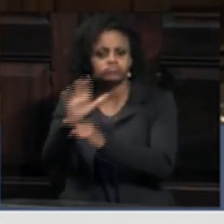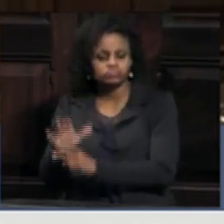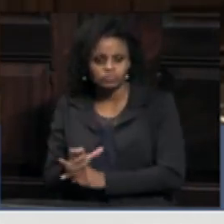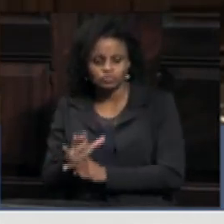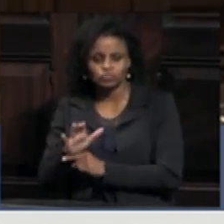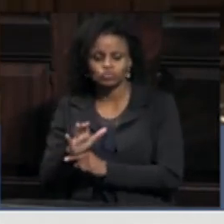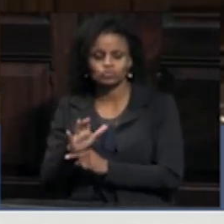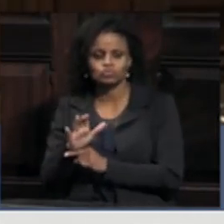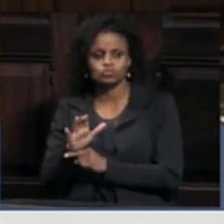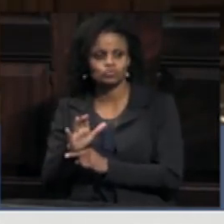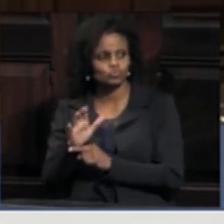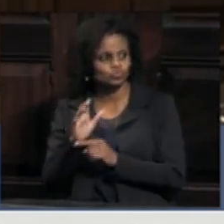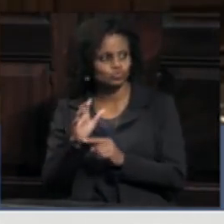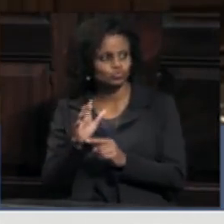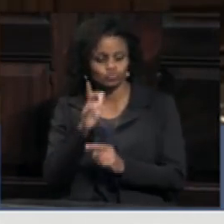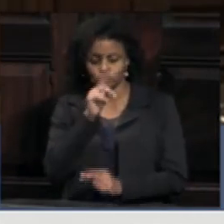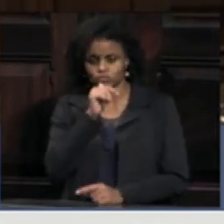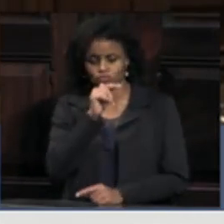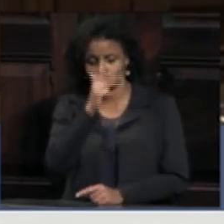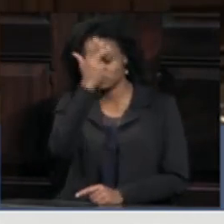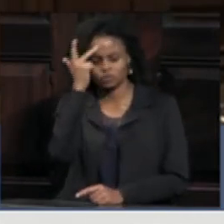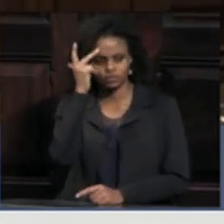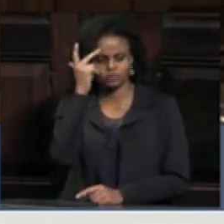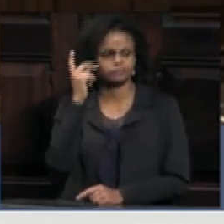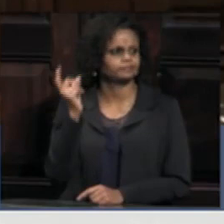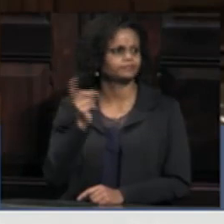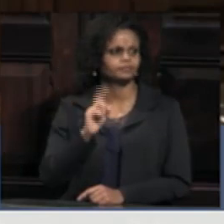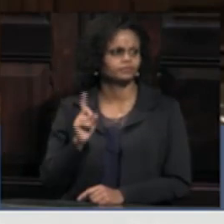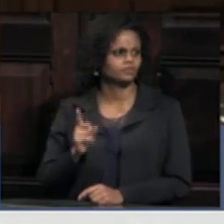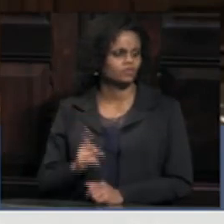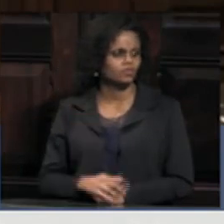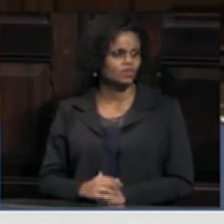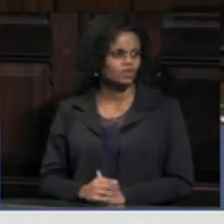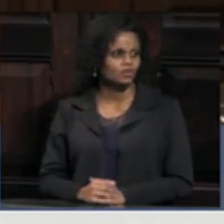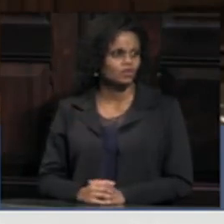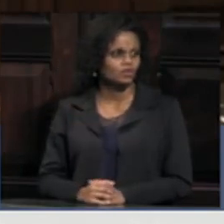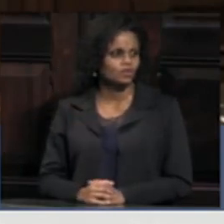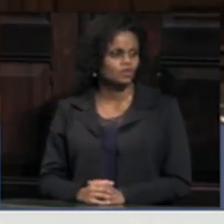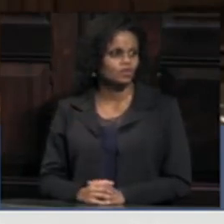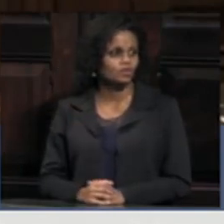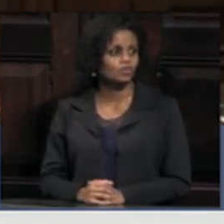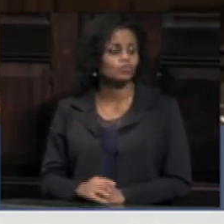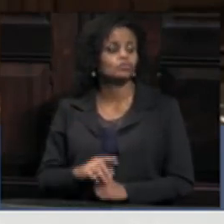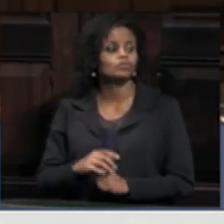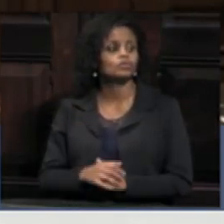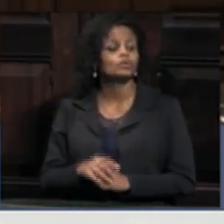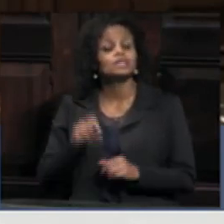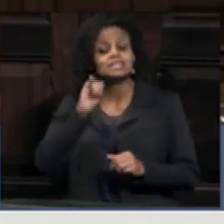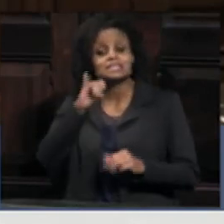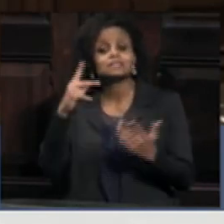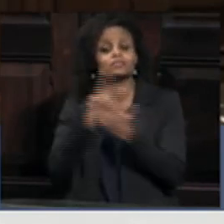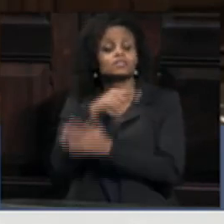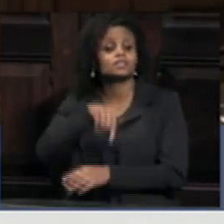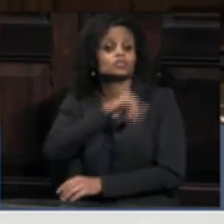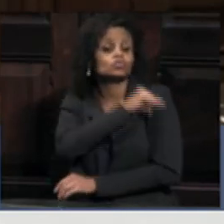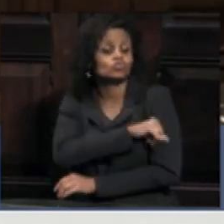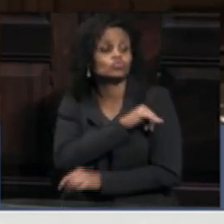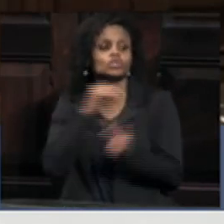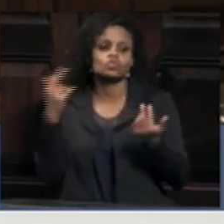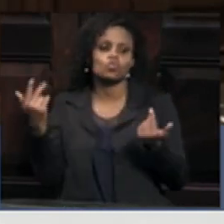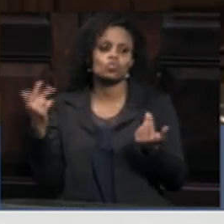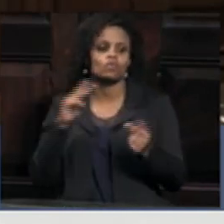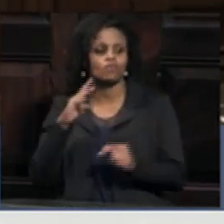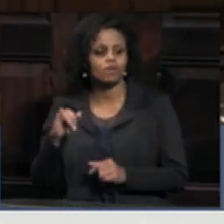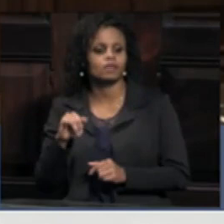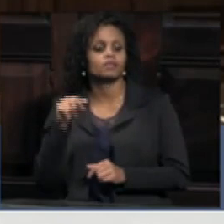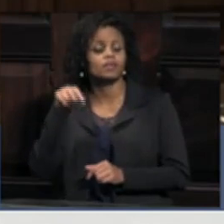esperava. E aqui no estado do Rio de Janeiro, se pretende ir pelo mesmo caminho. Então,